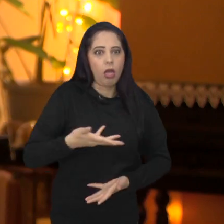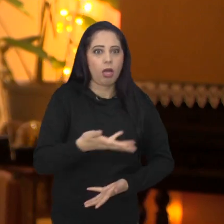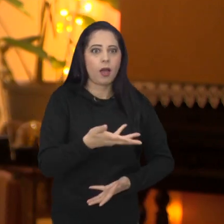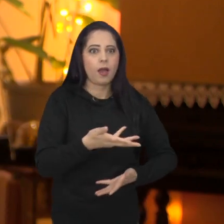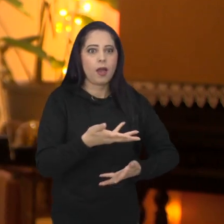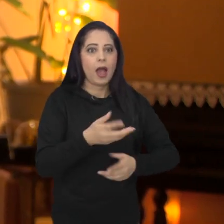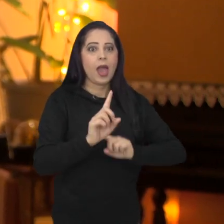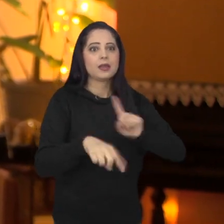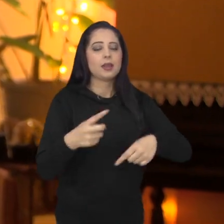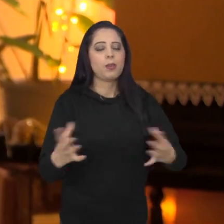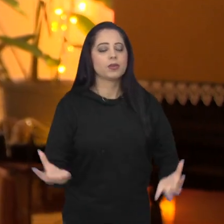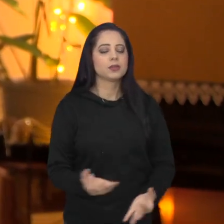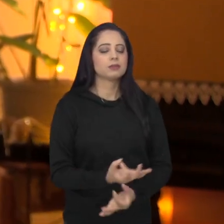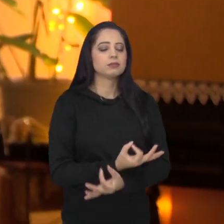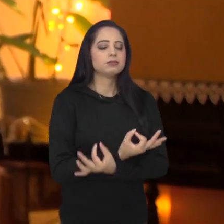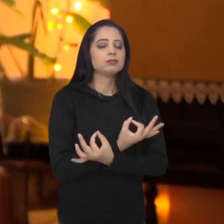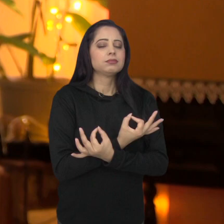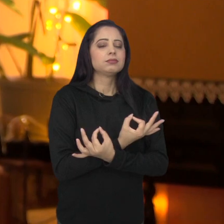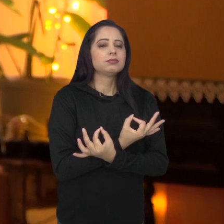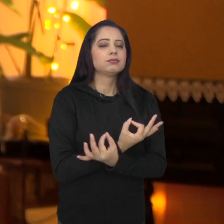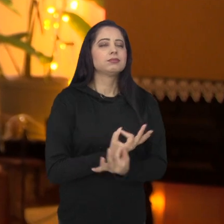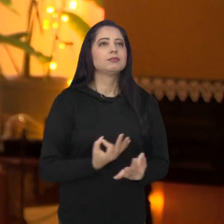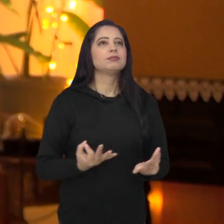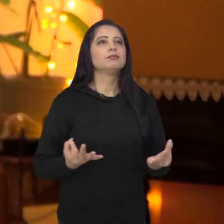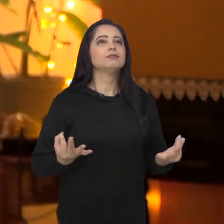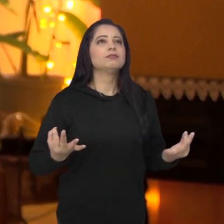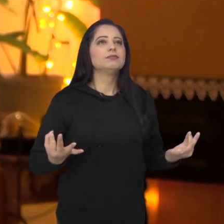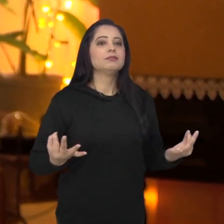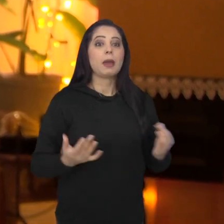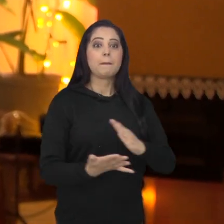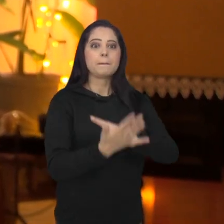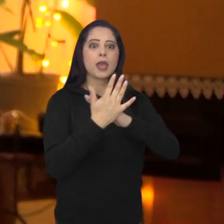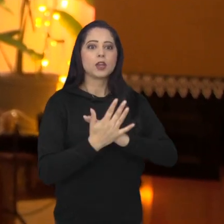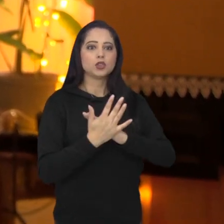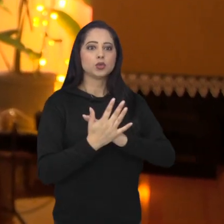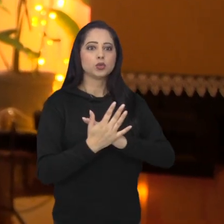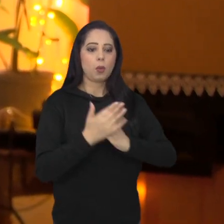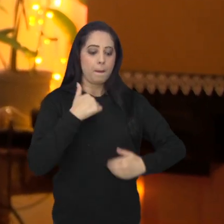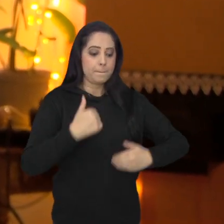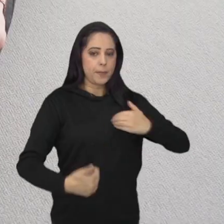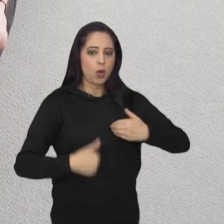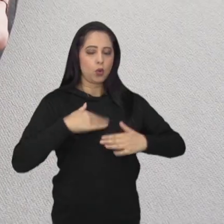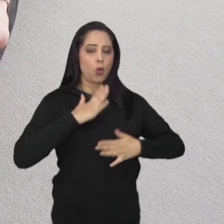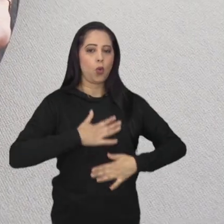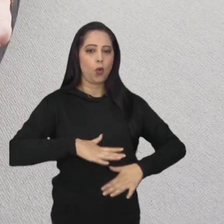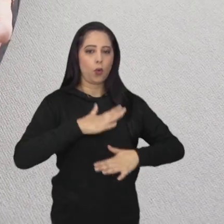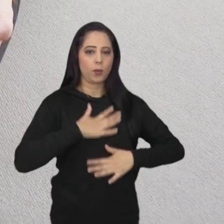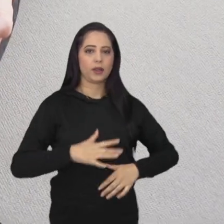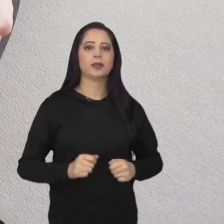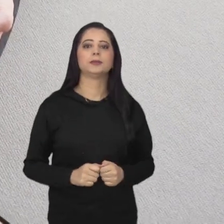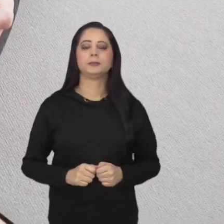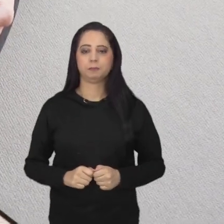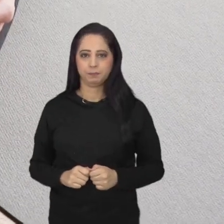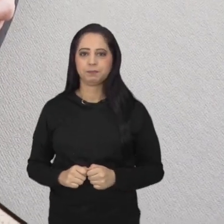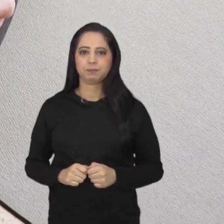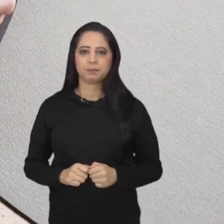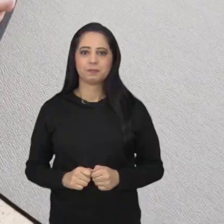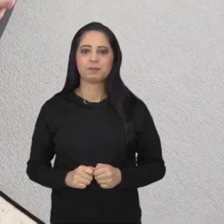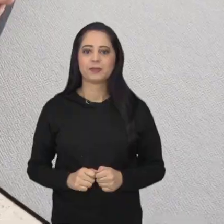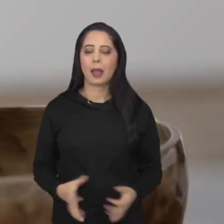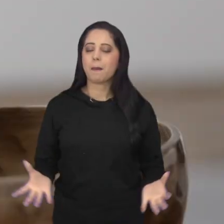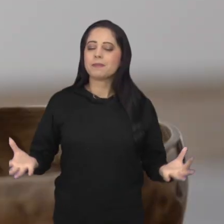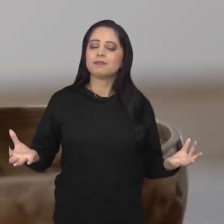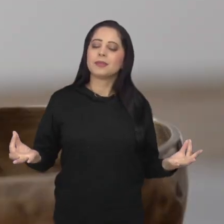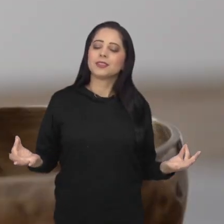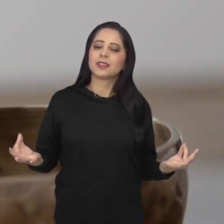a meditação, de certa forma, isso me ajudou a me organizar internamente. Forte aliada da saúde e